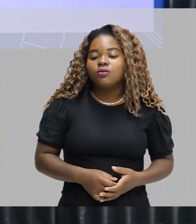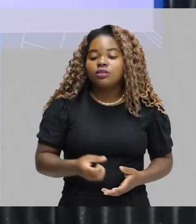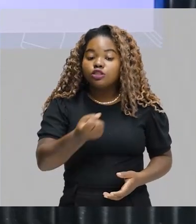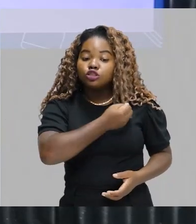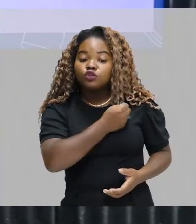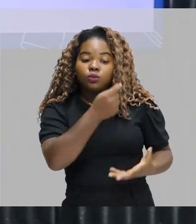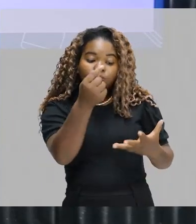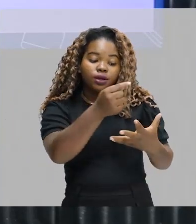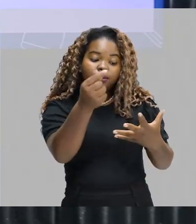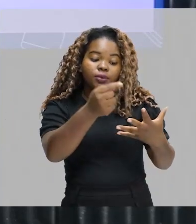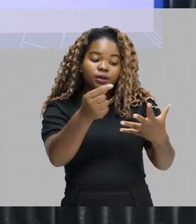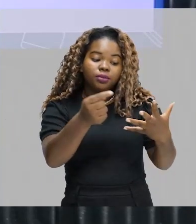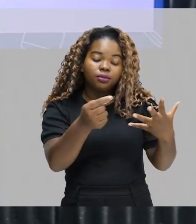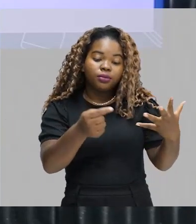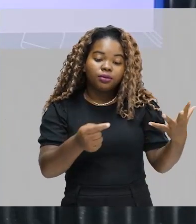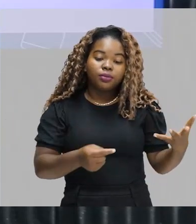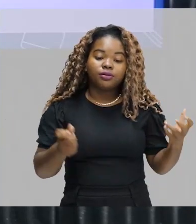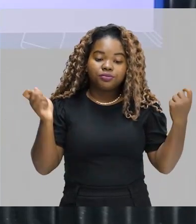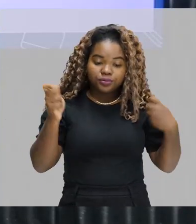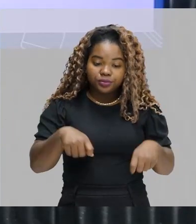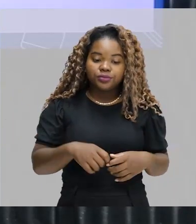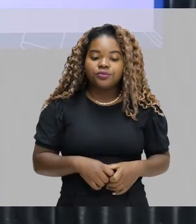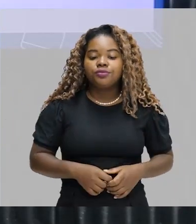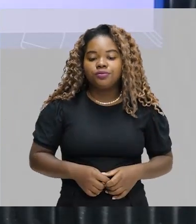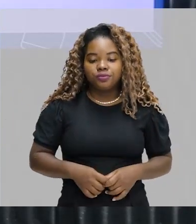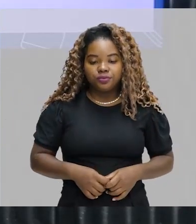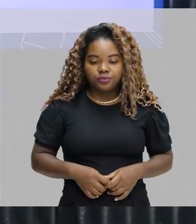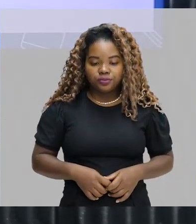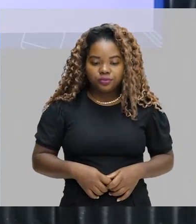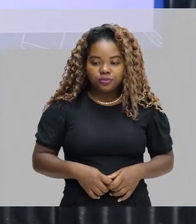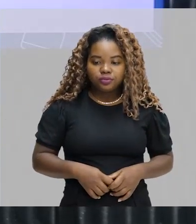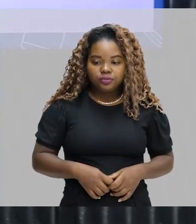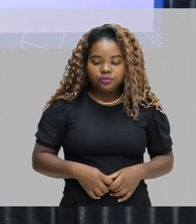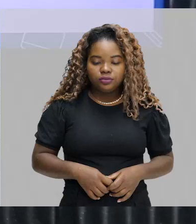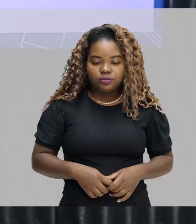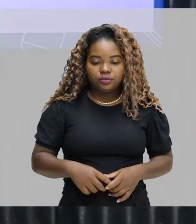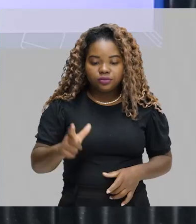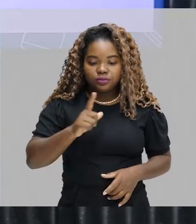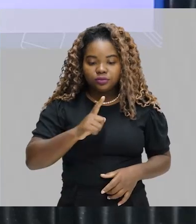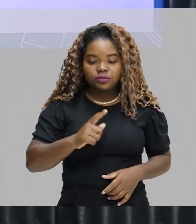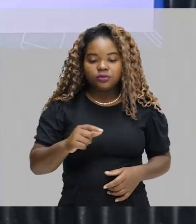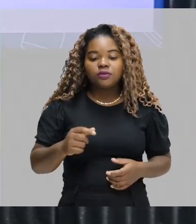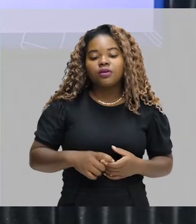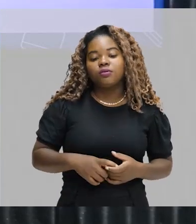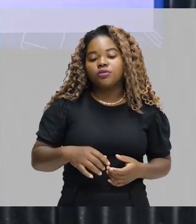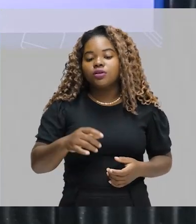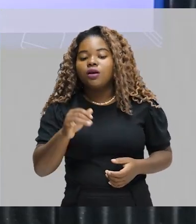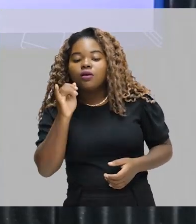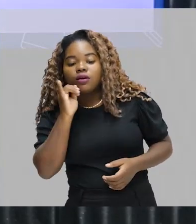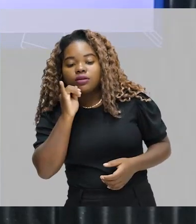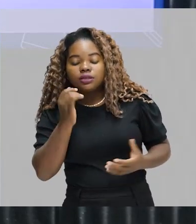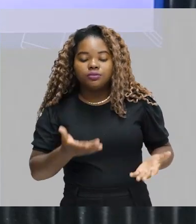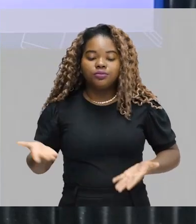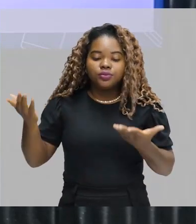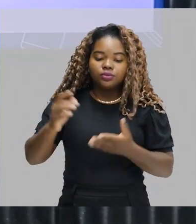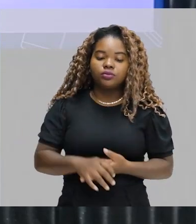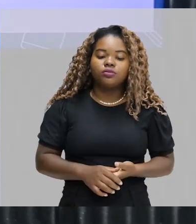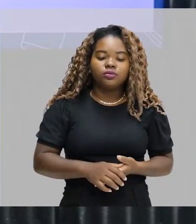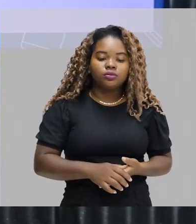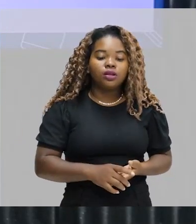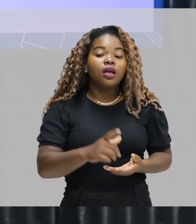você consegue contar. We have 2 dogs. Nós temos 2 cachorros. I